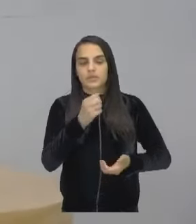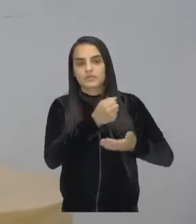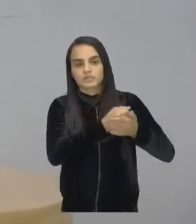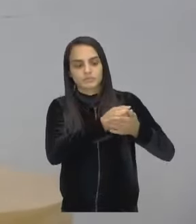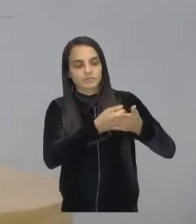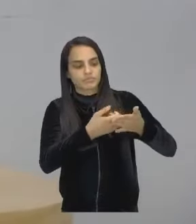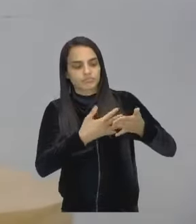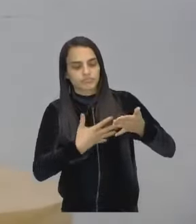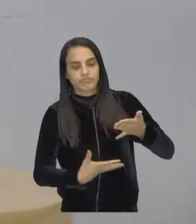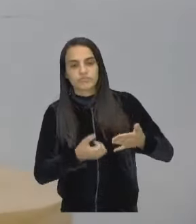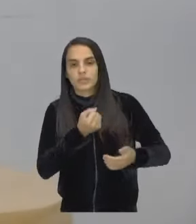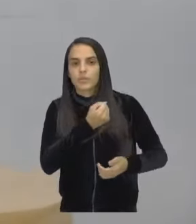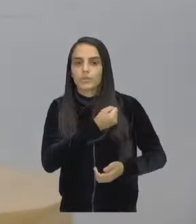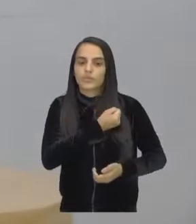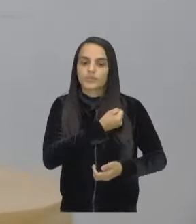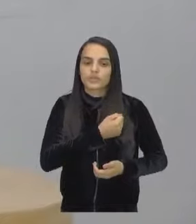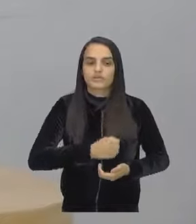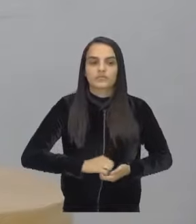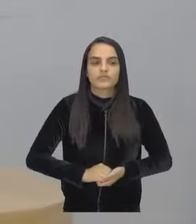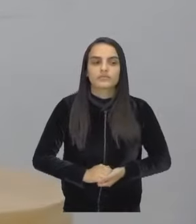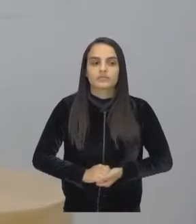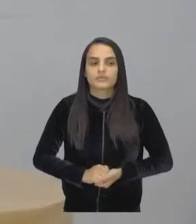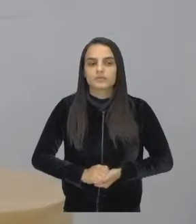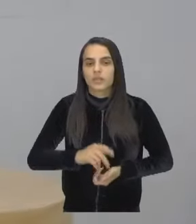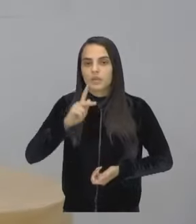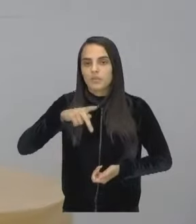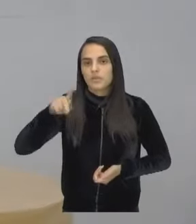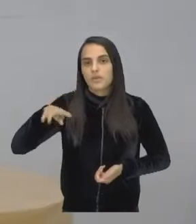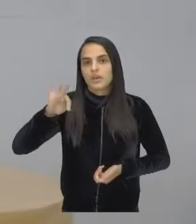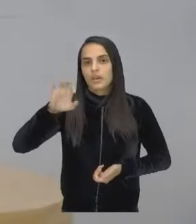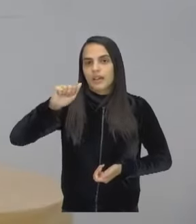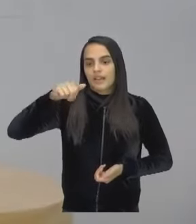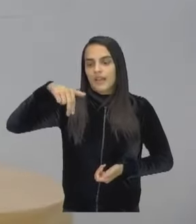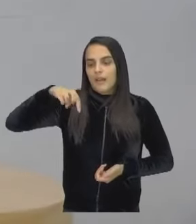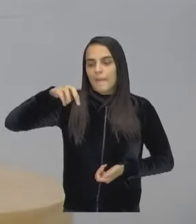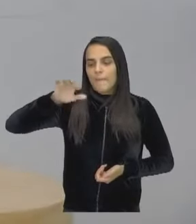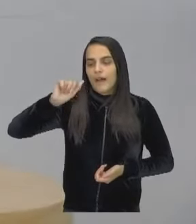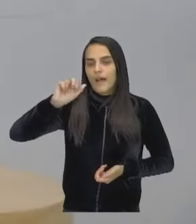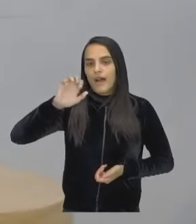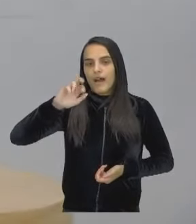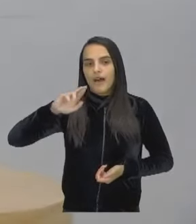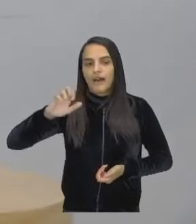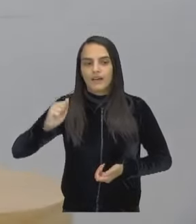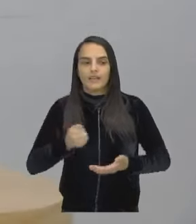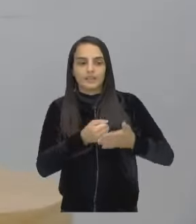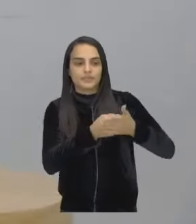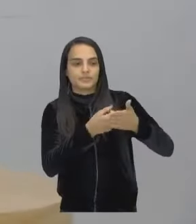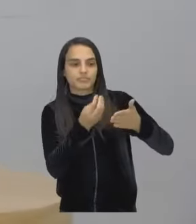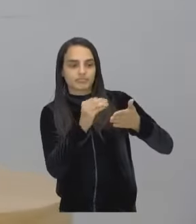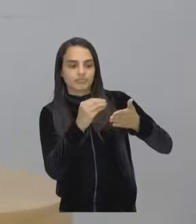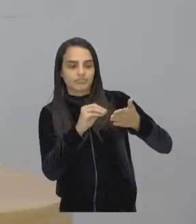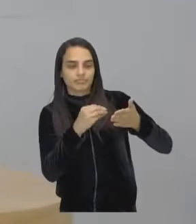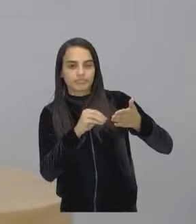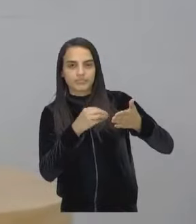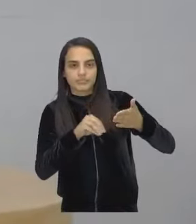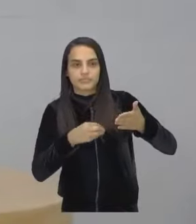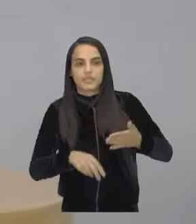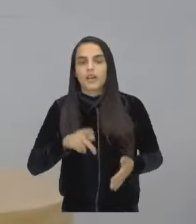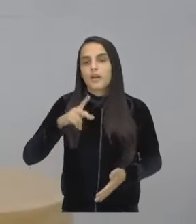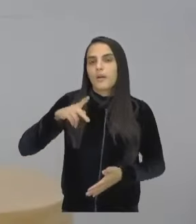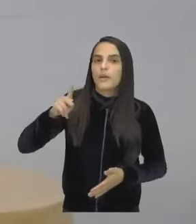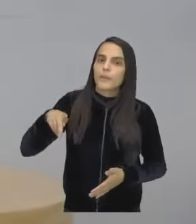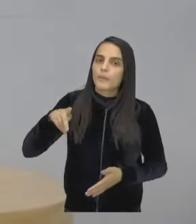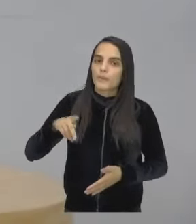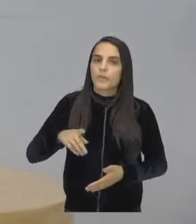nurse. Uhum. Pro Tamara, replicando a resposta do Zacarias, number one, nurse. A Pro Denise fez